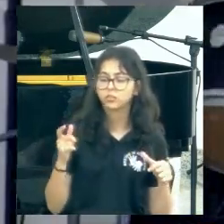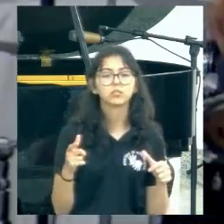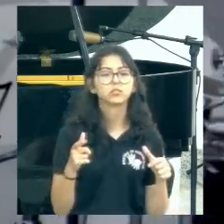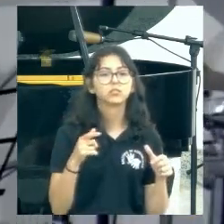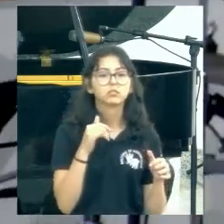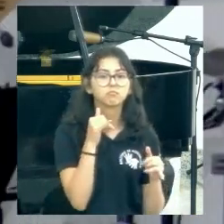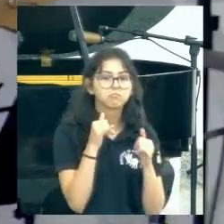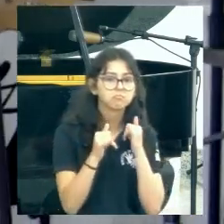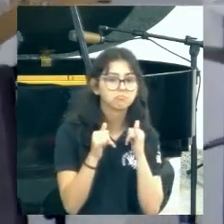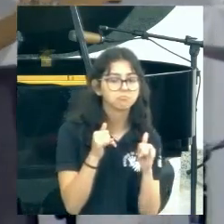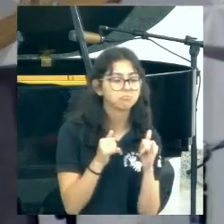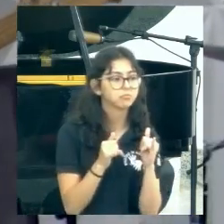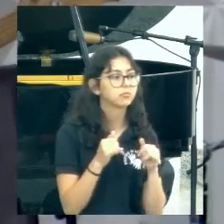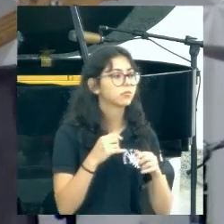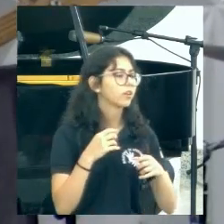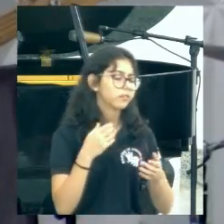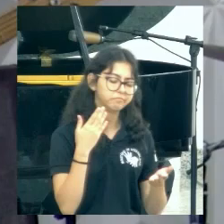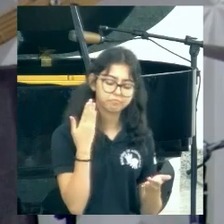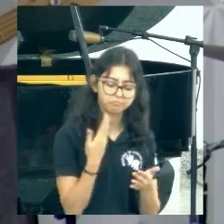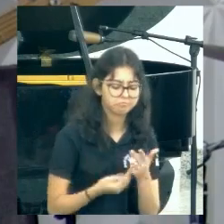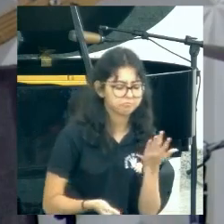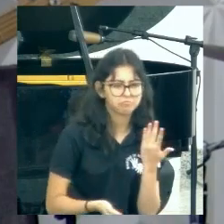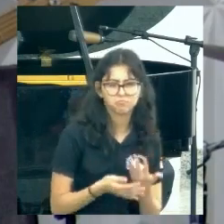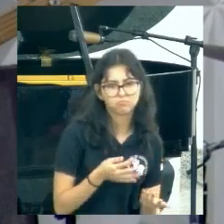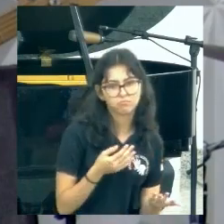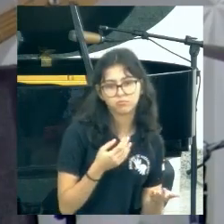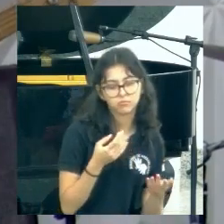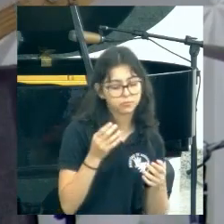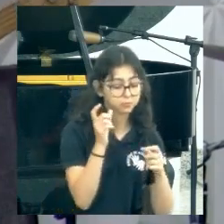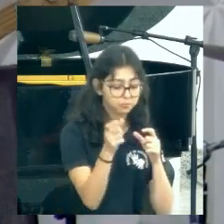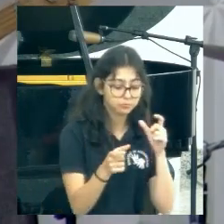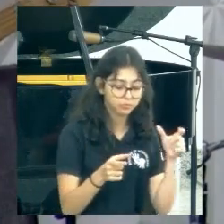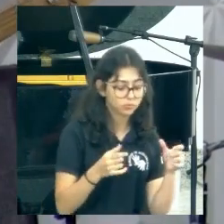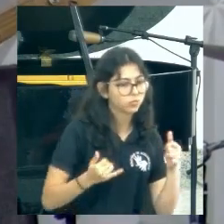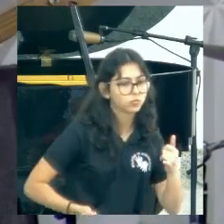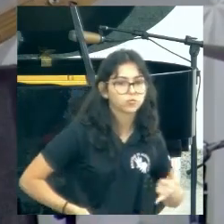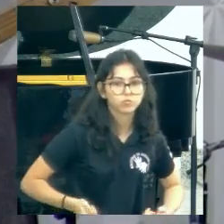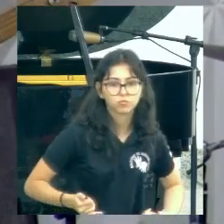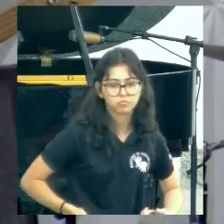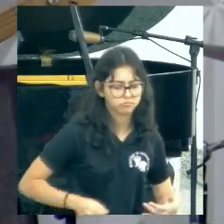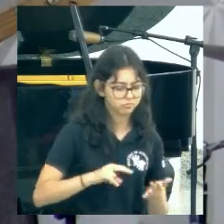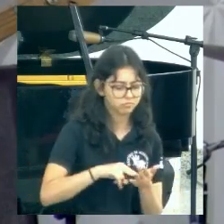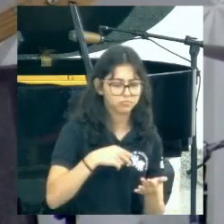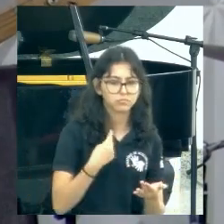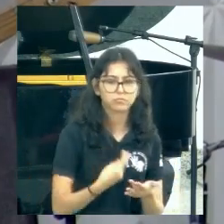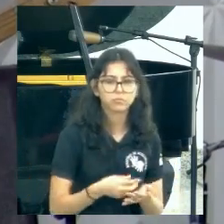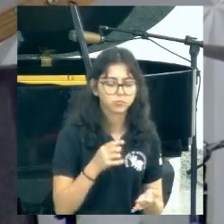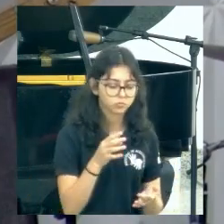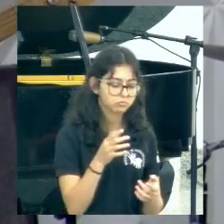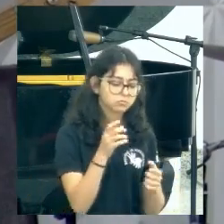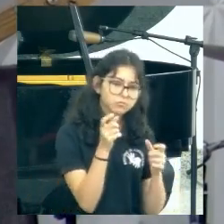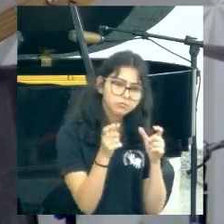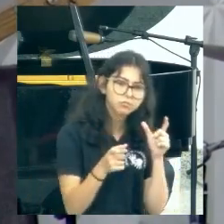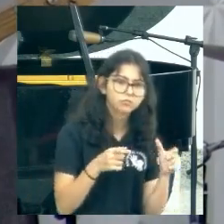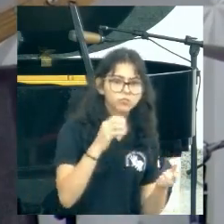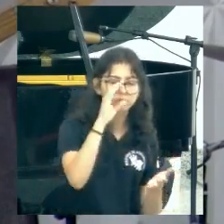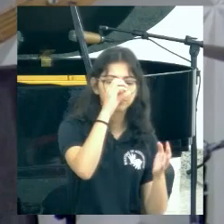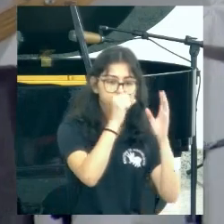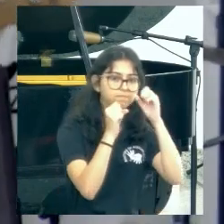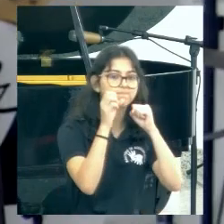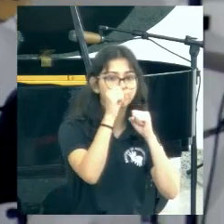bater a cara, deixe-me sofrer, deixe-me cair, porque só assim é que eu vou aprender. Não precisa ser